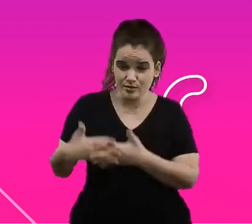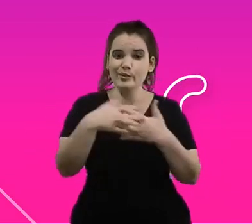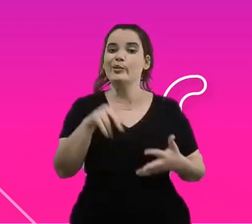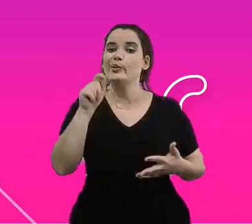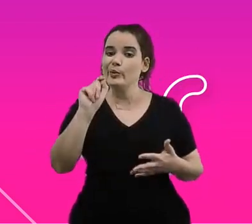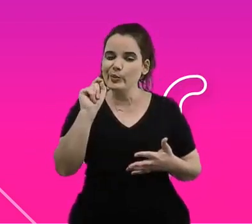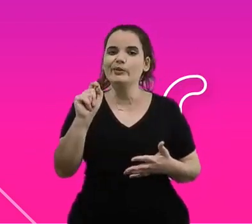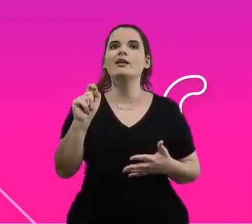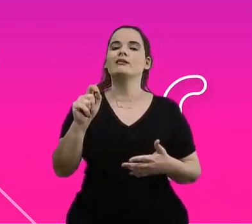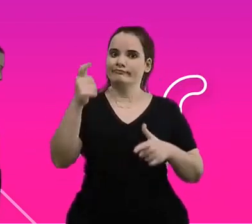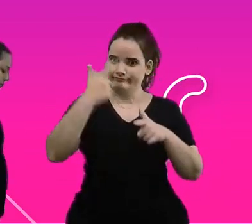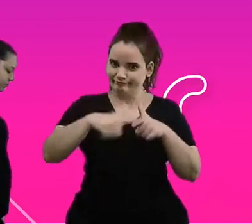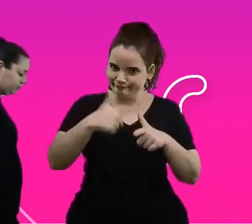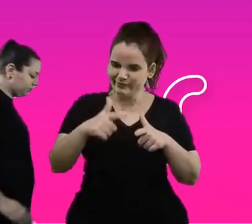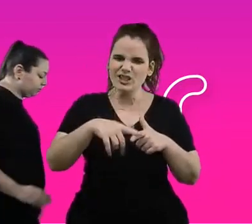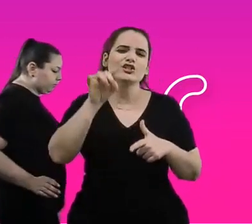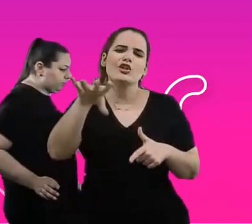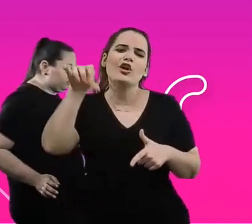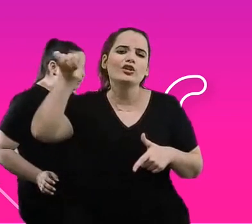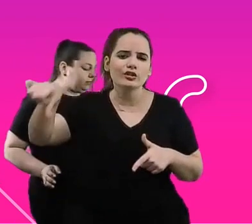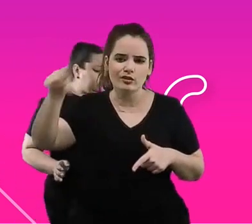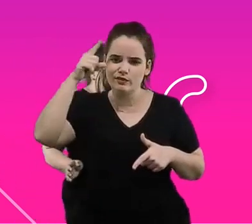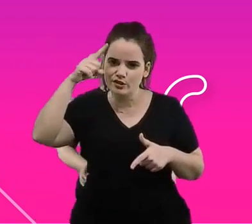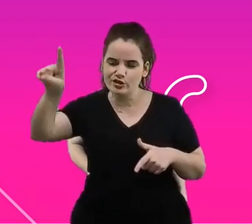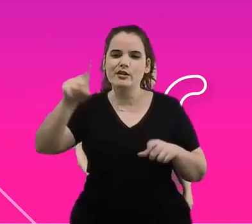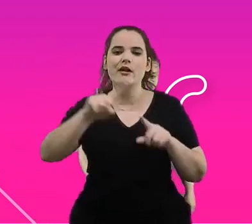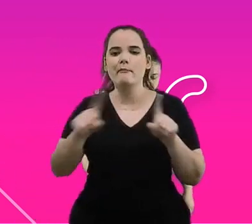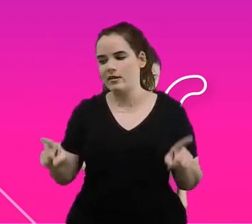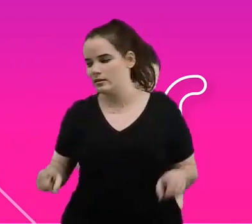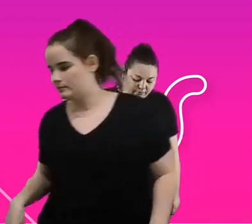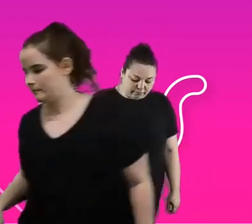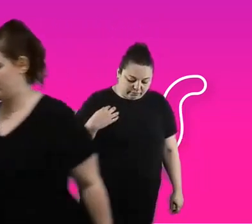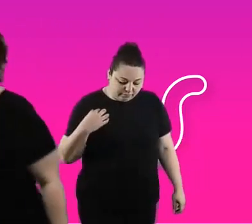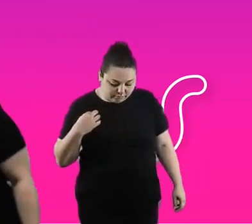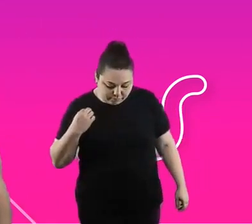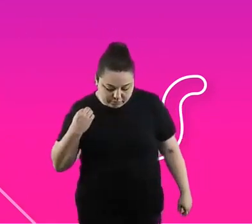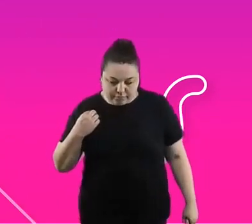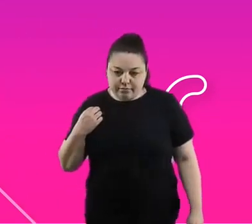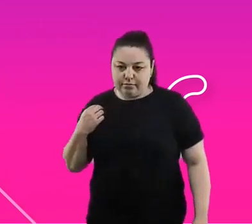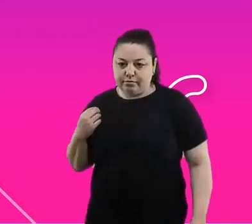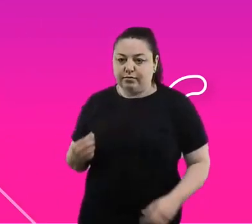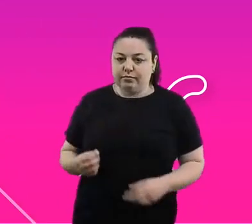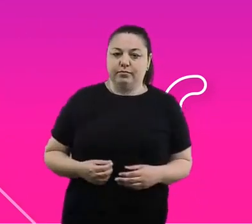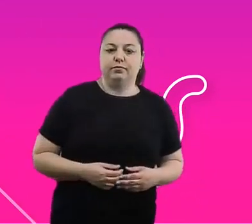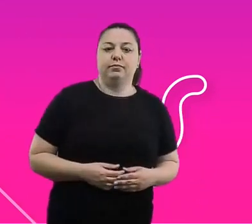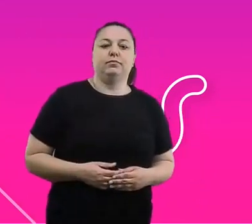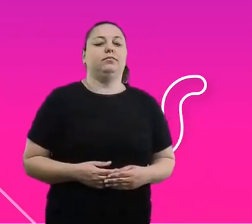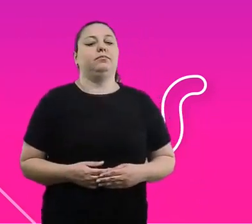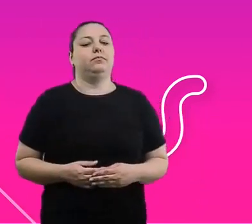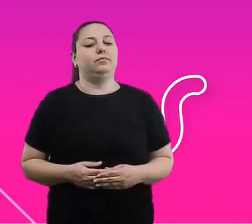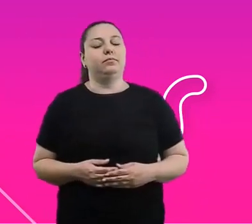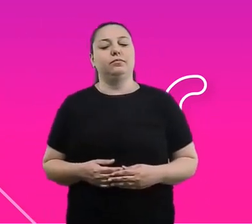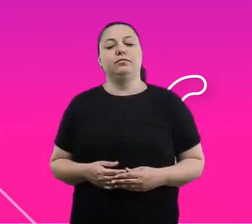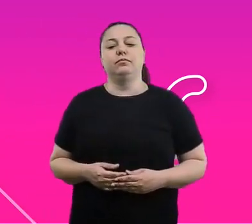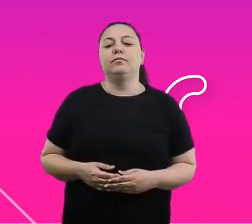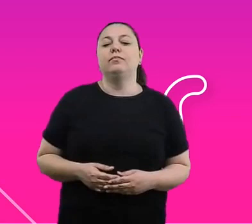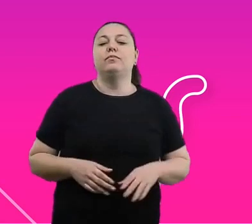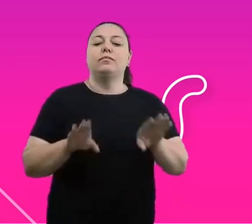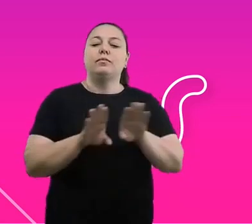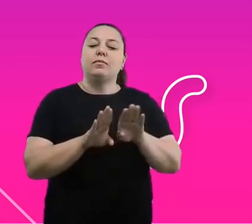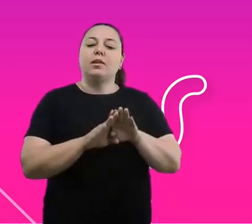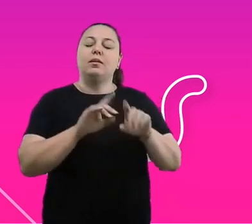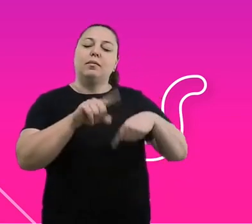você fica trabalhando, aí quando chega lá na ponta, o cara fala, não, isso não funciona para mim, volta tudo. Não, validações periódicas, vocês fizeram isso. E para